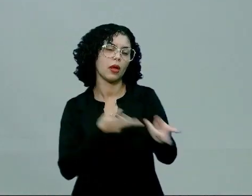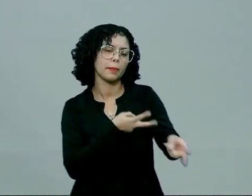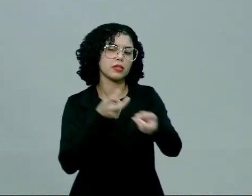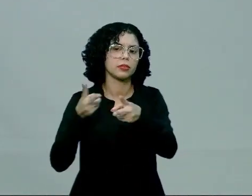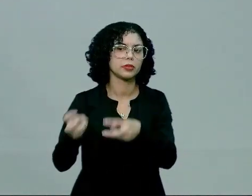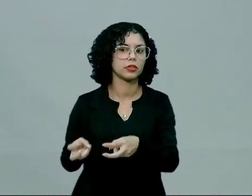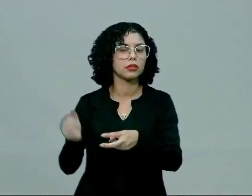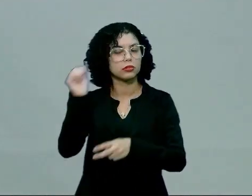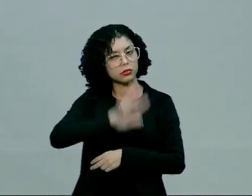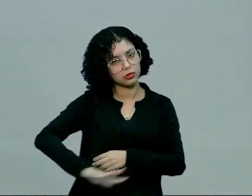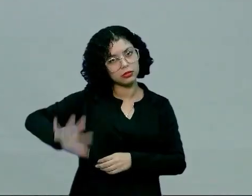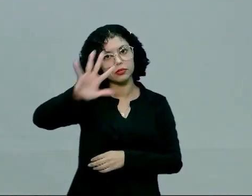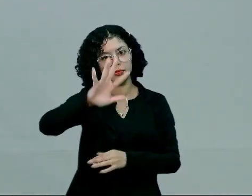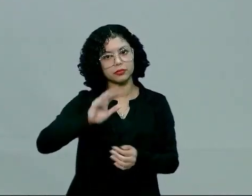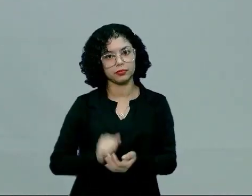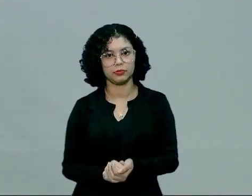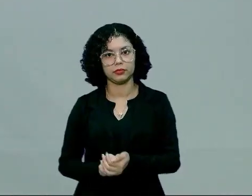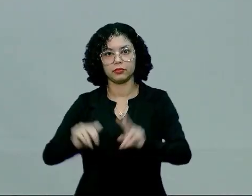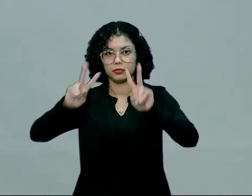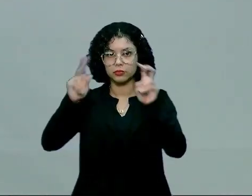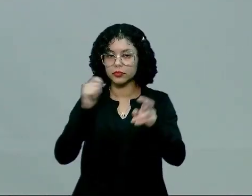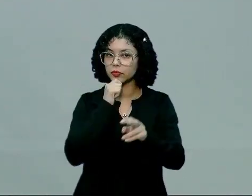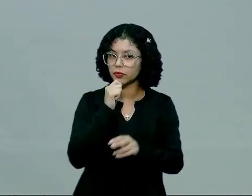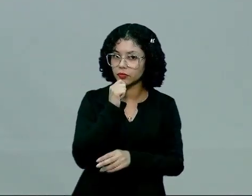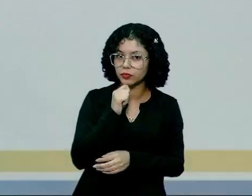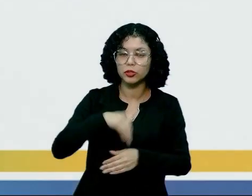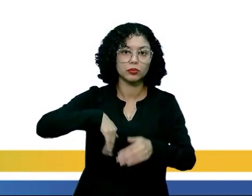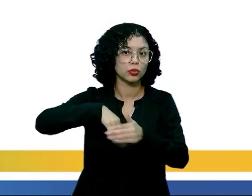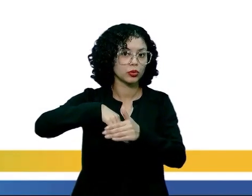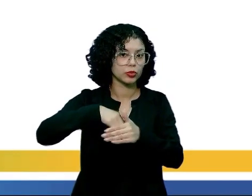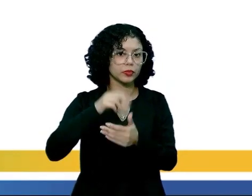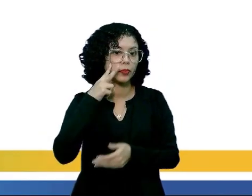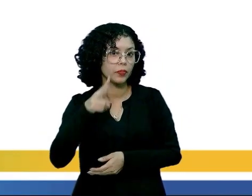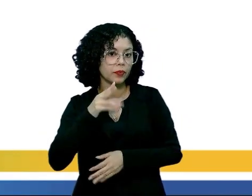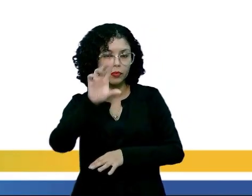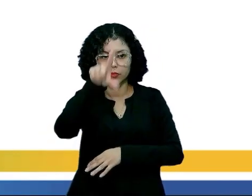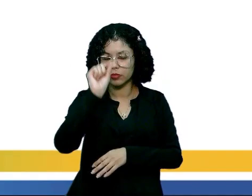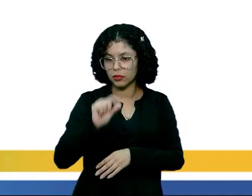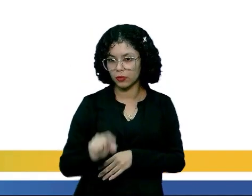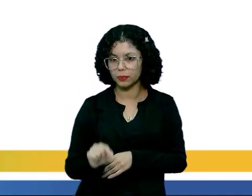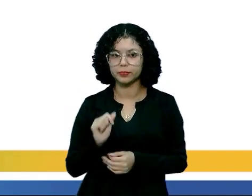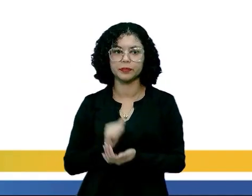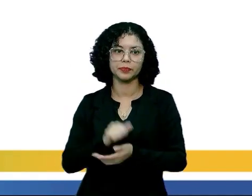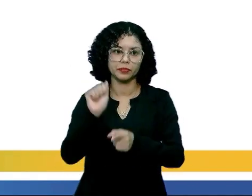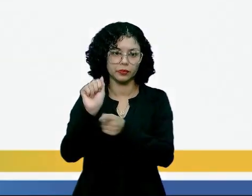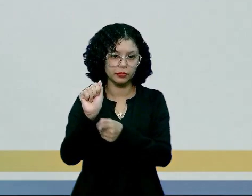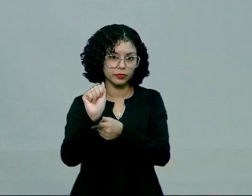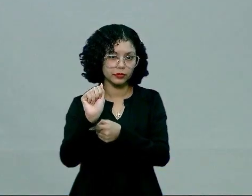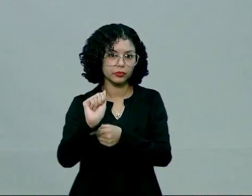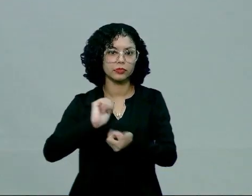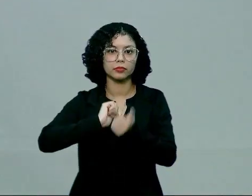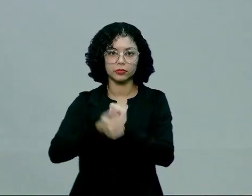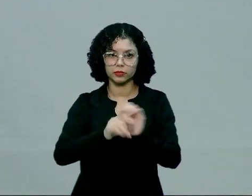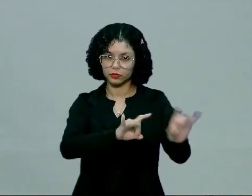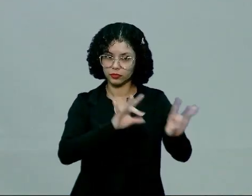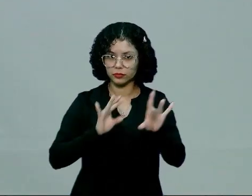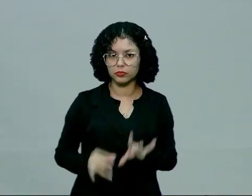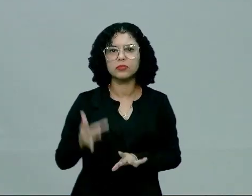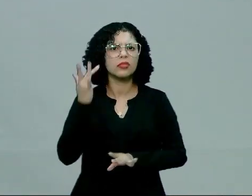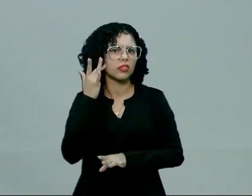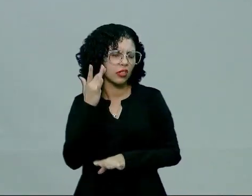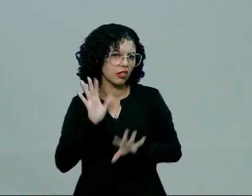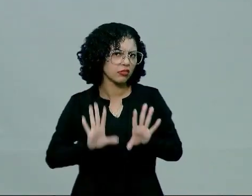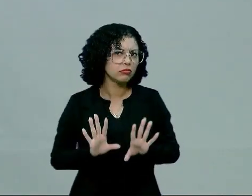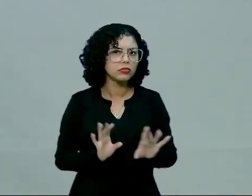percepção Nacional acerca do do futebol vamos ver as alternativas ó modalidade esportiva técnica a gente só acha